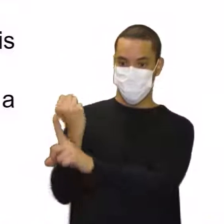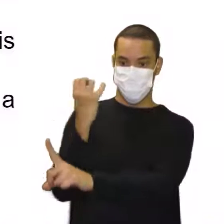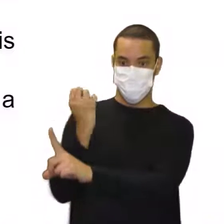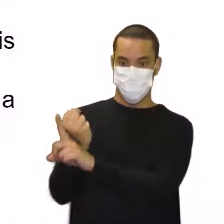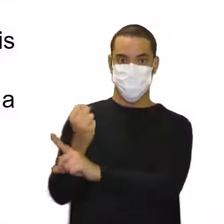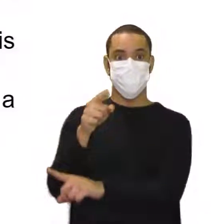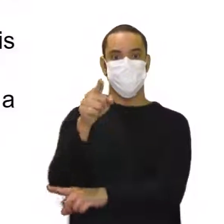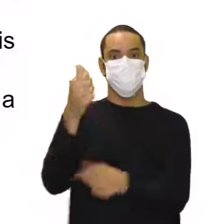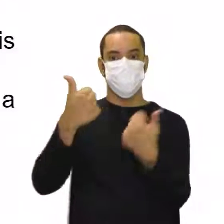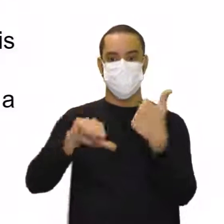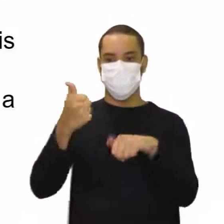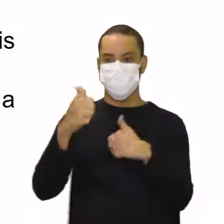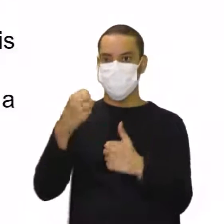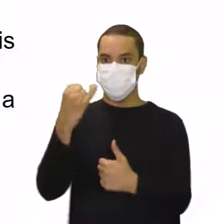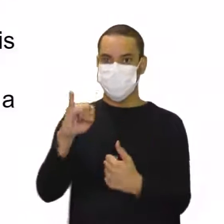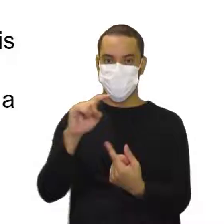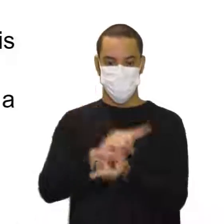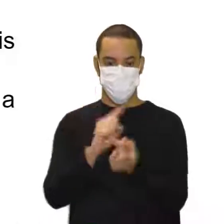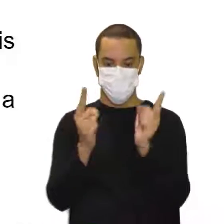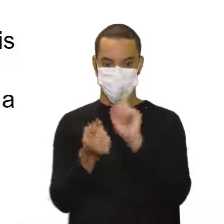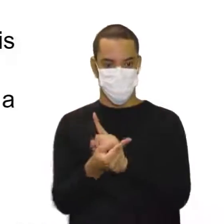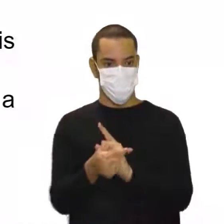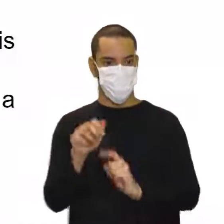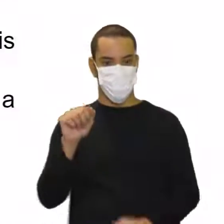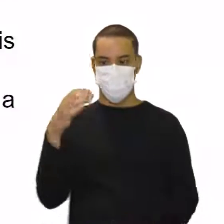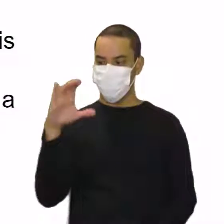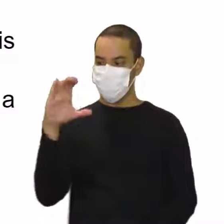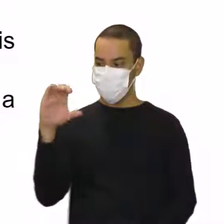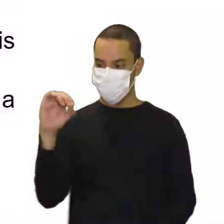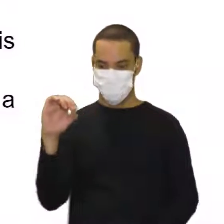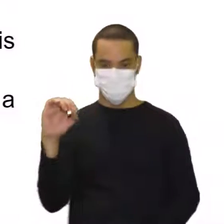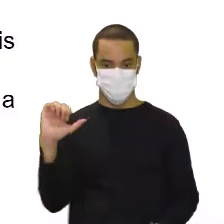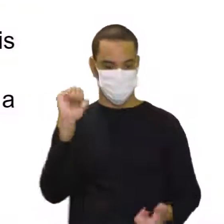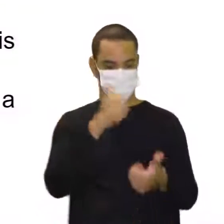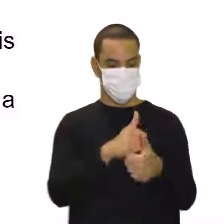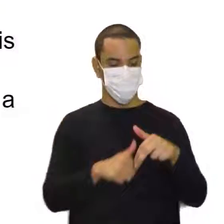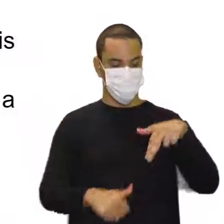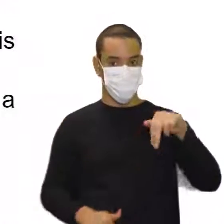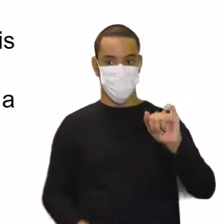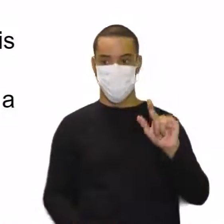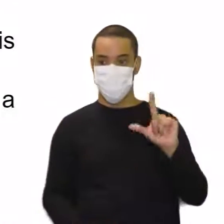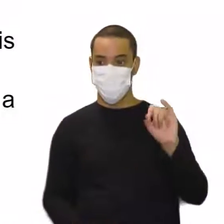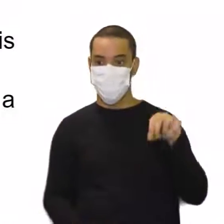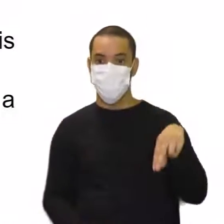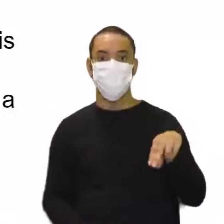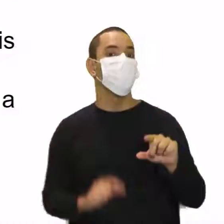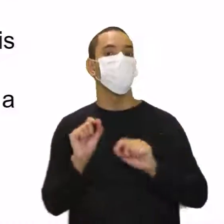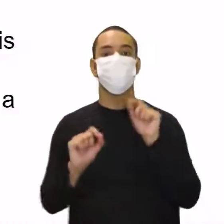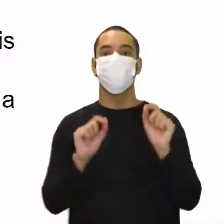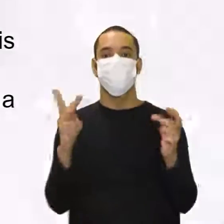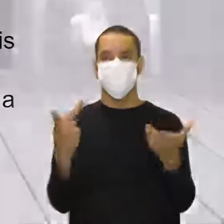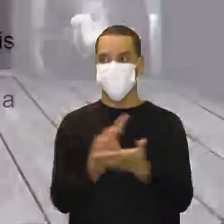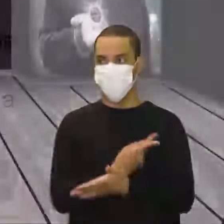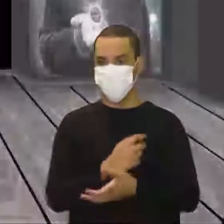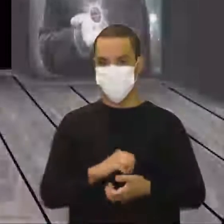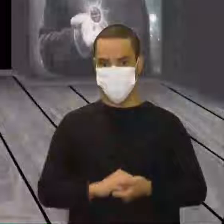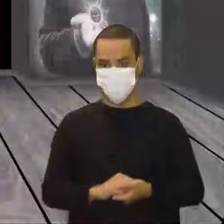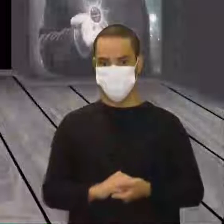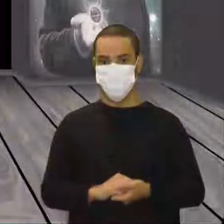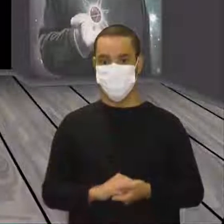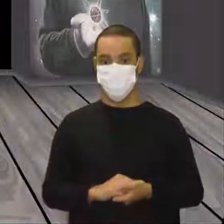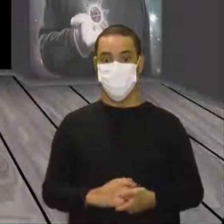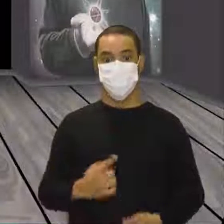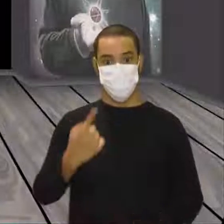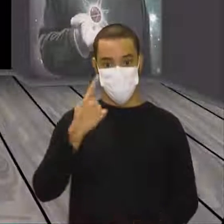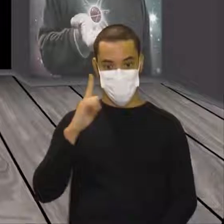tem que analisar, se eu troco uma corda de aço por uma de nylon, o que acontece? Então, pessoal, geralmente